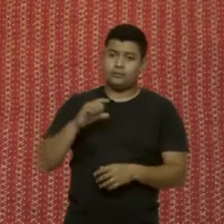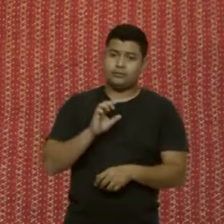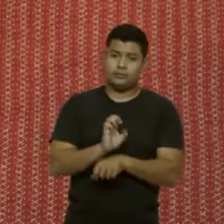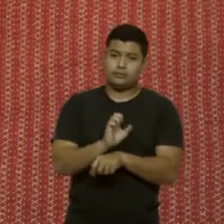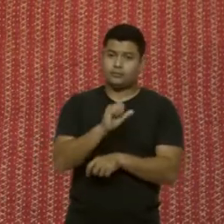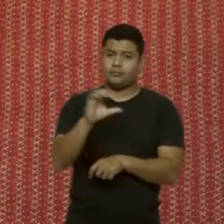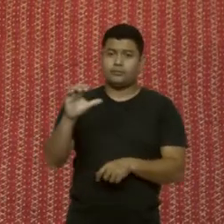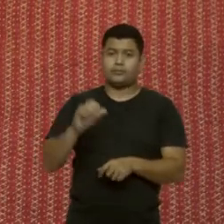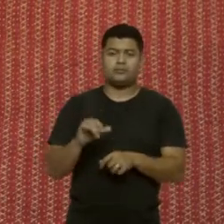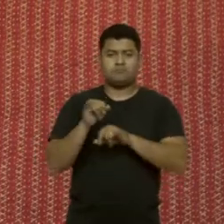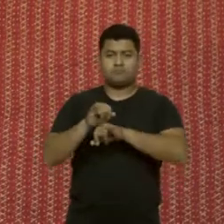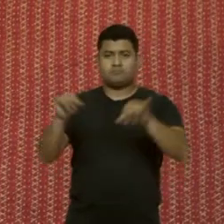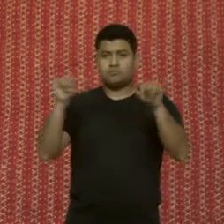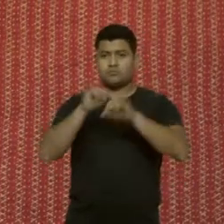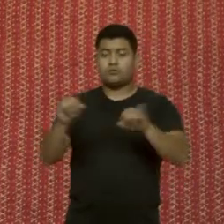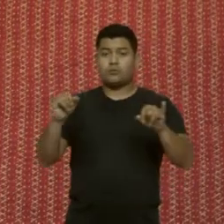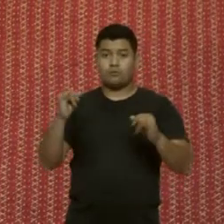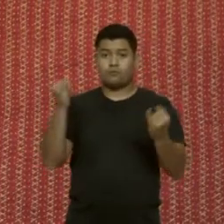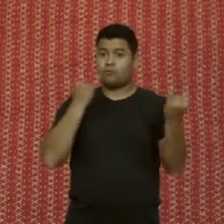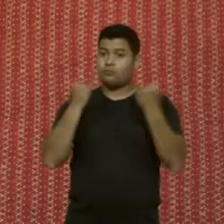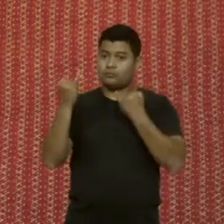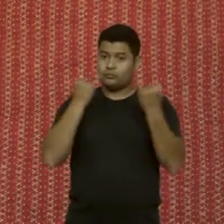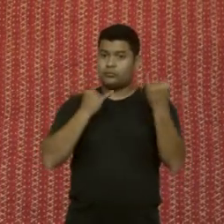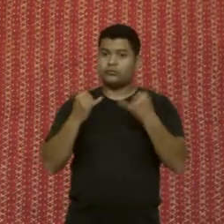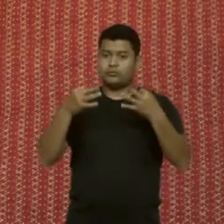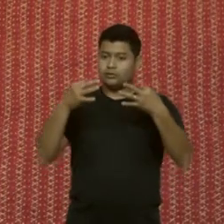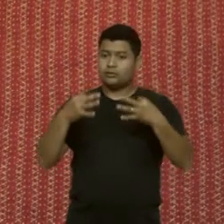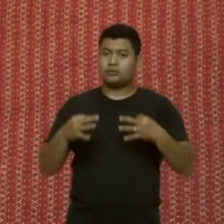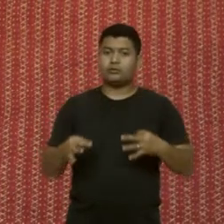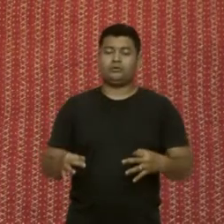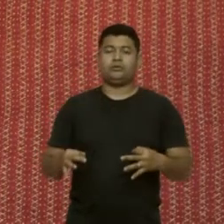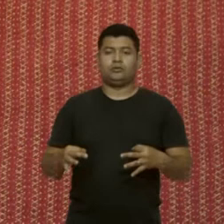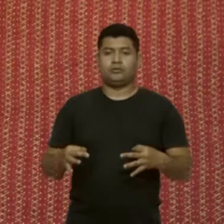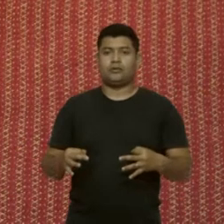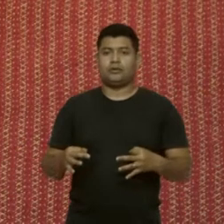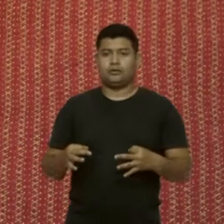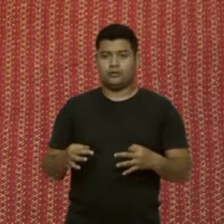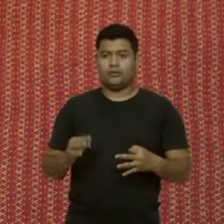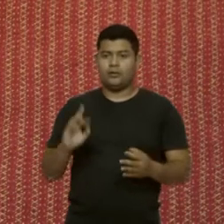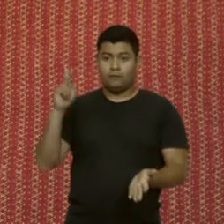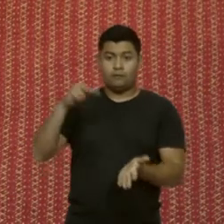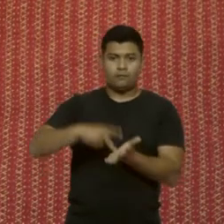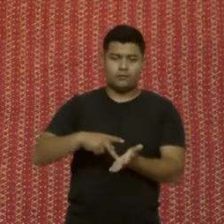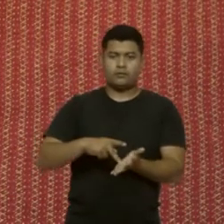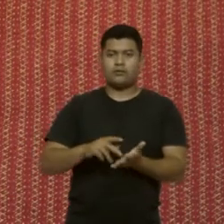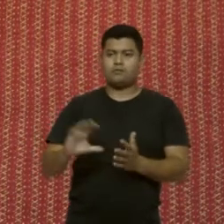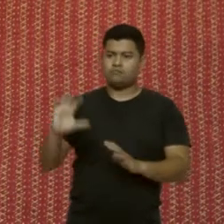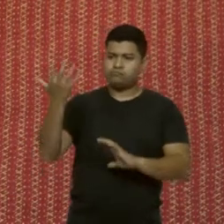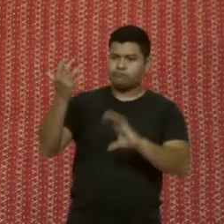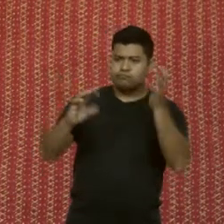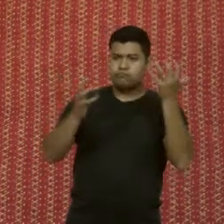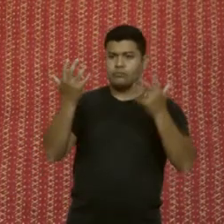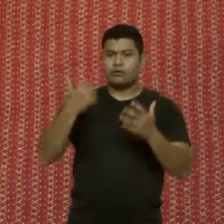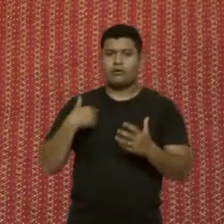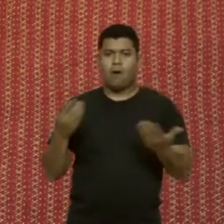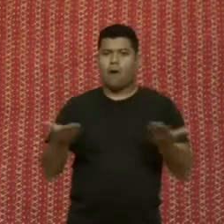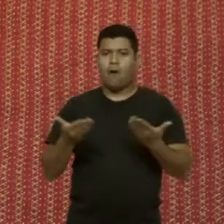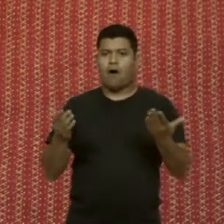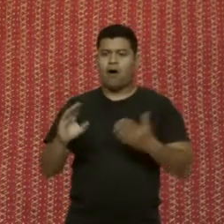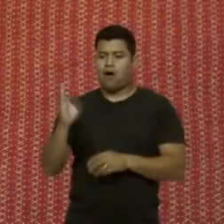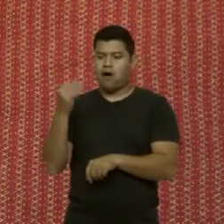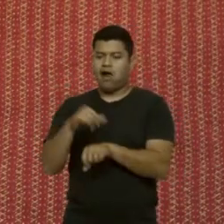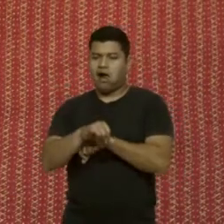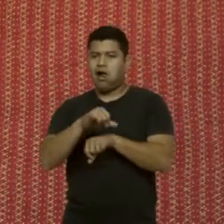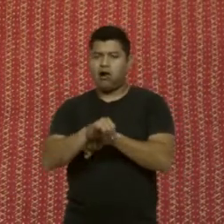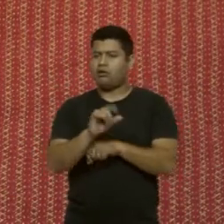eles divulgam notícias corretas, os fatos verdadeiros e não as fake news. Hoje nós vivemos